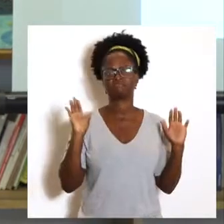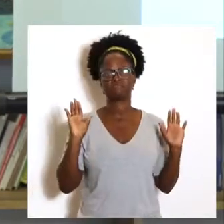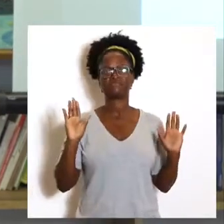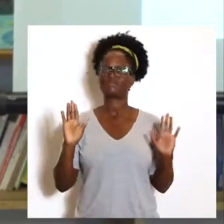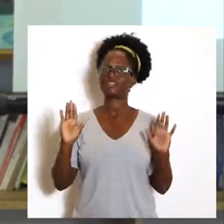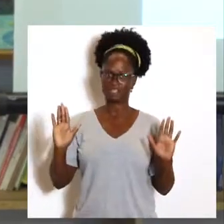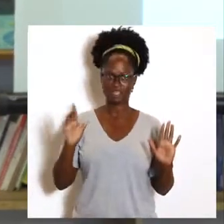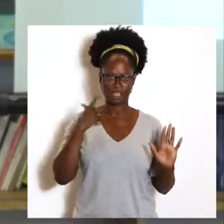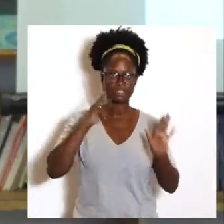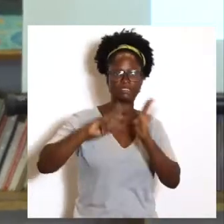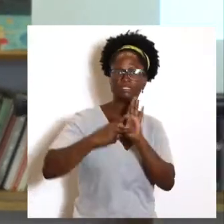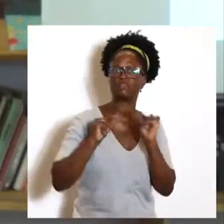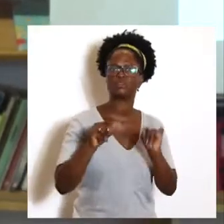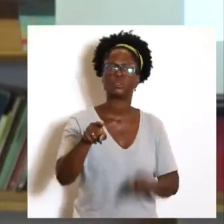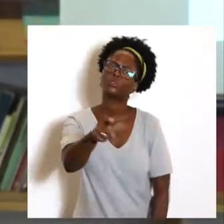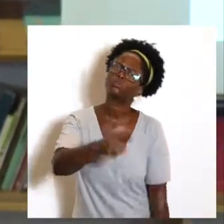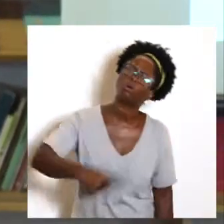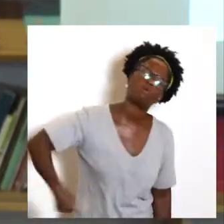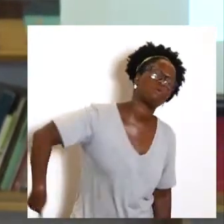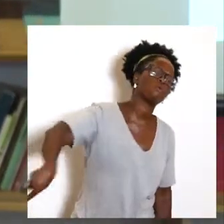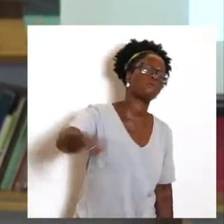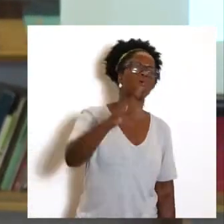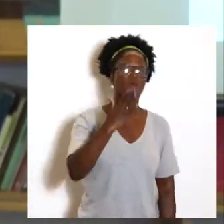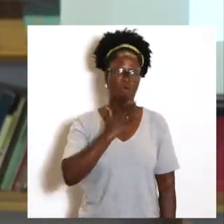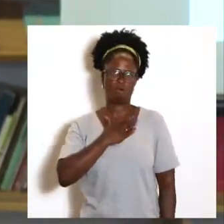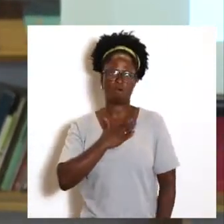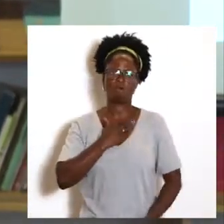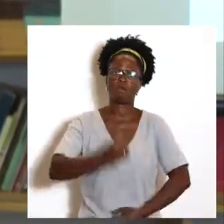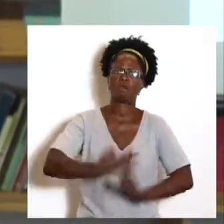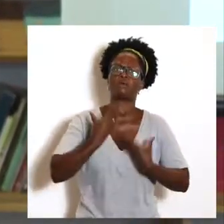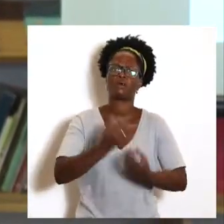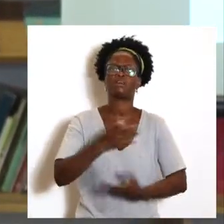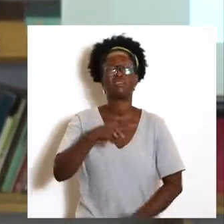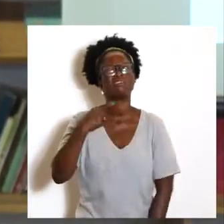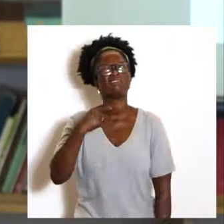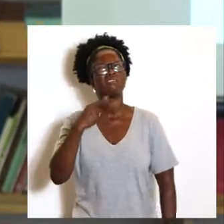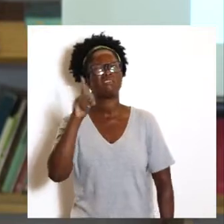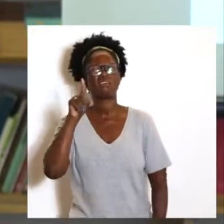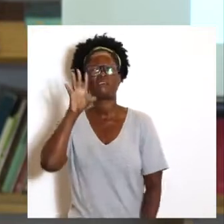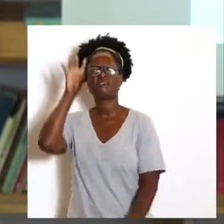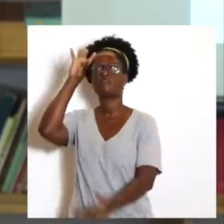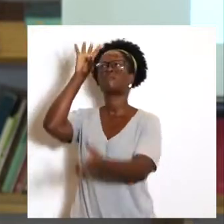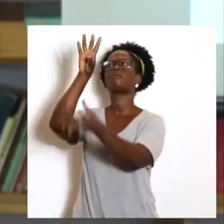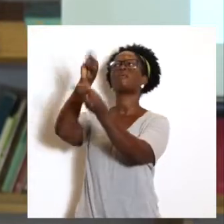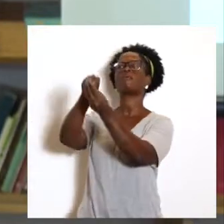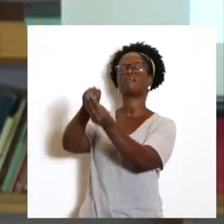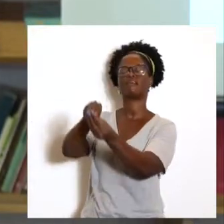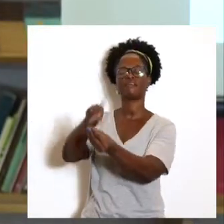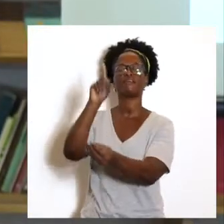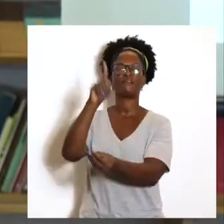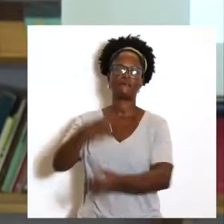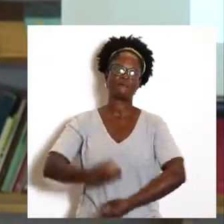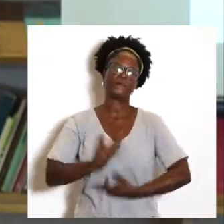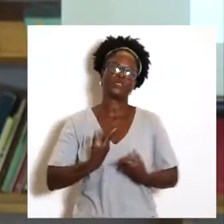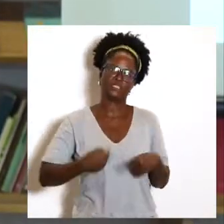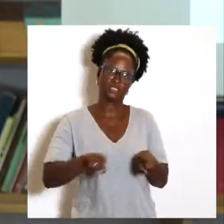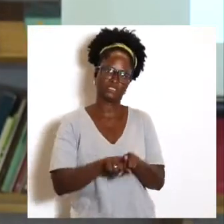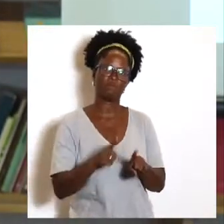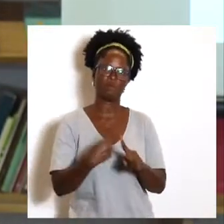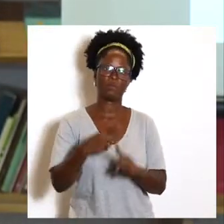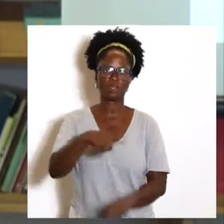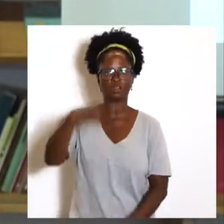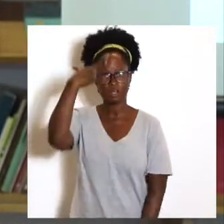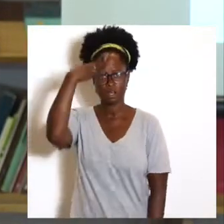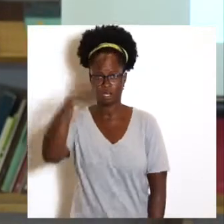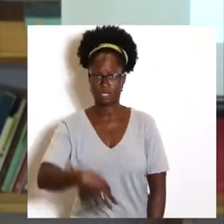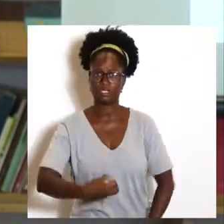todos mais gostamos de poesia a gente não sabe é que aquilo que a gente gosta é coesa também porque a nossa concepção